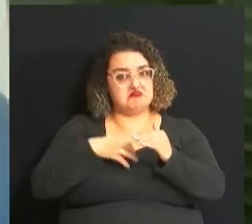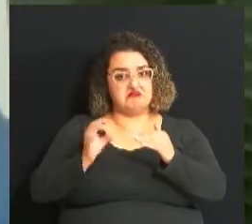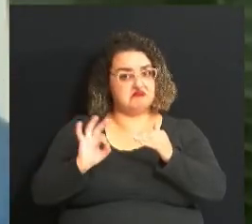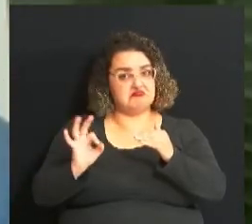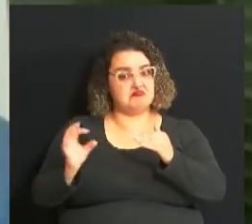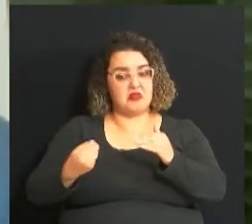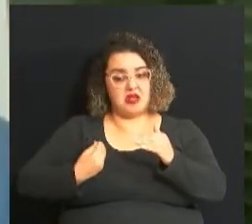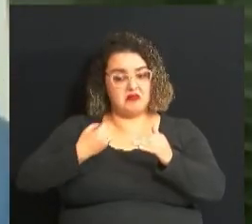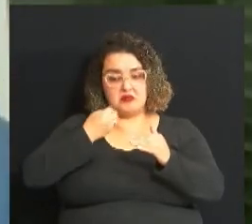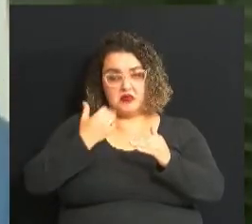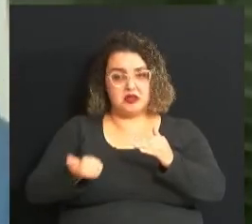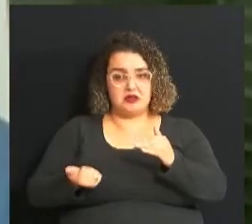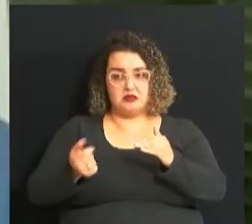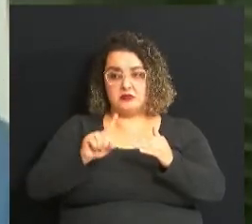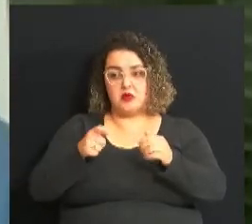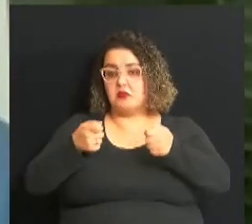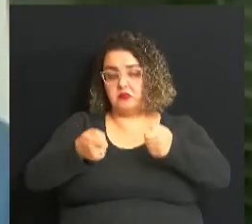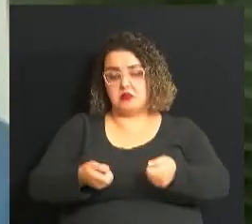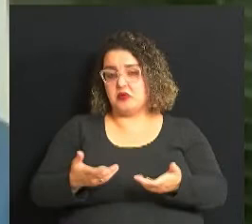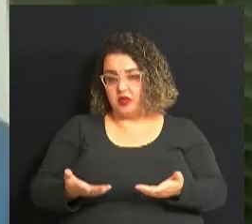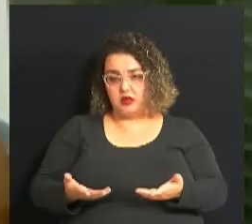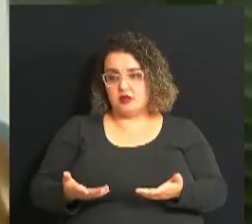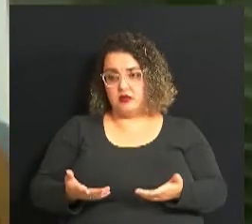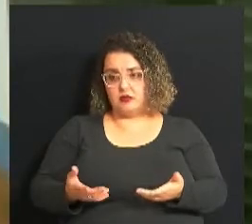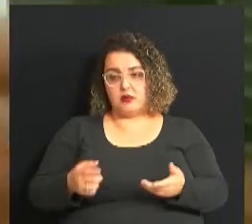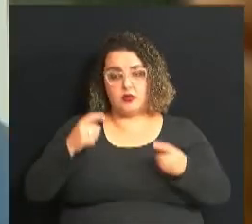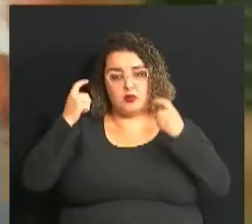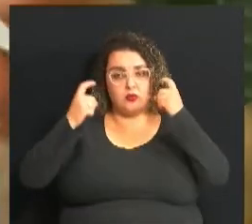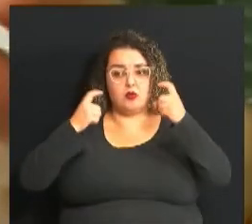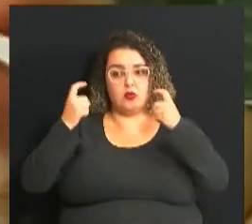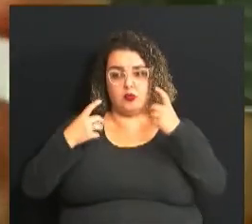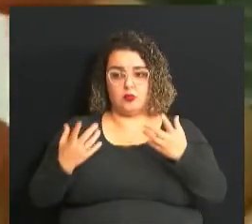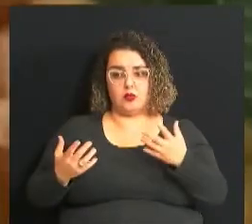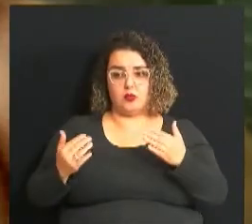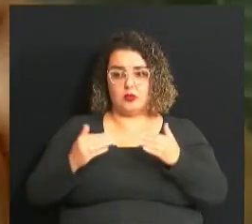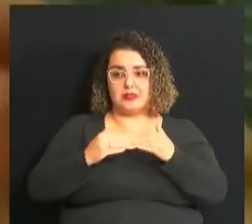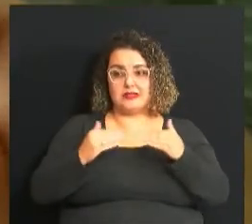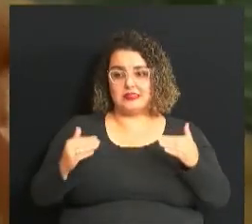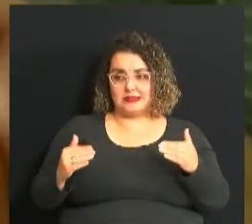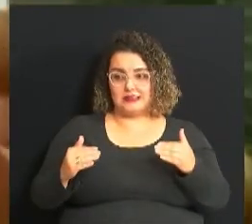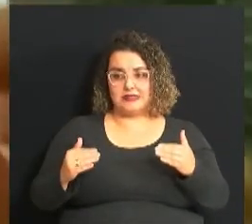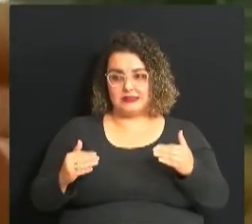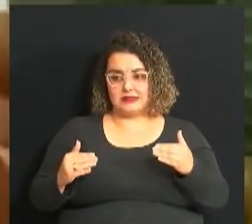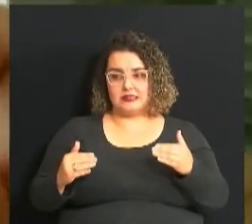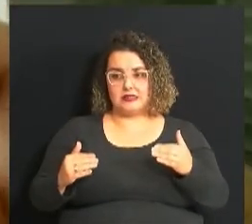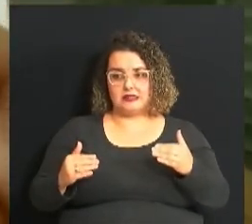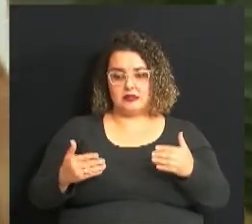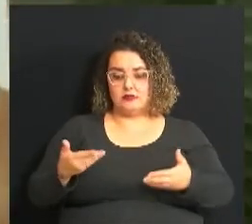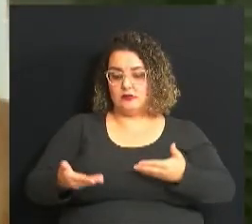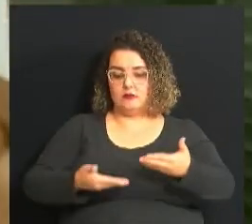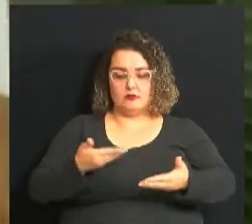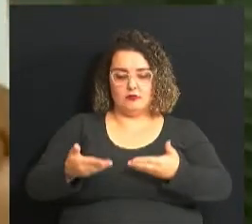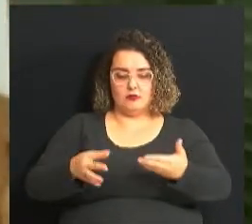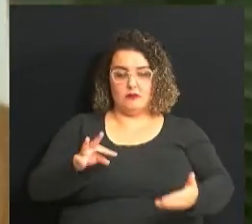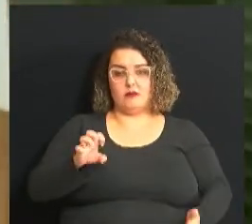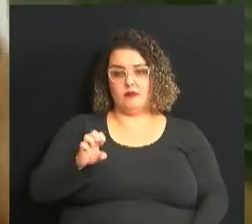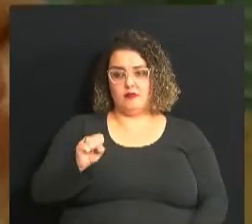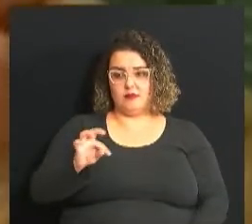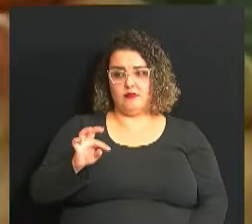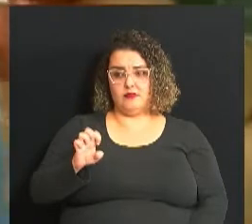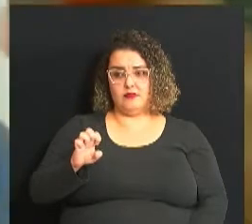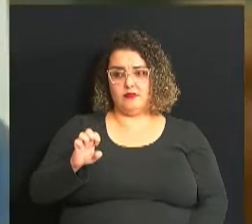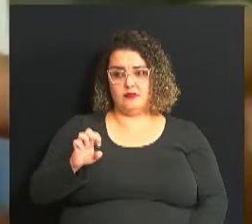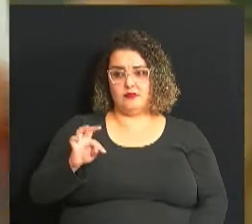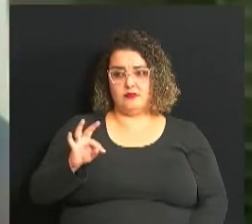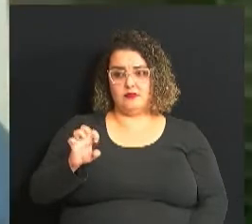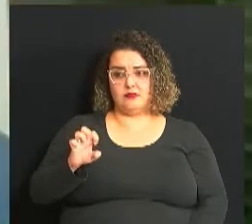não obrigatoriamente você tem que se preocupar com o nível. Não vamos tratar a testosterona. Vamos tratar, sim,